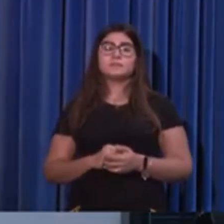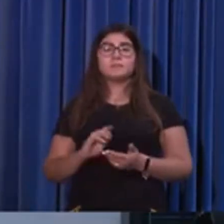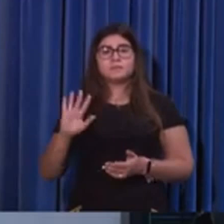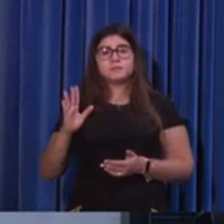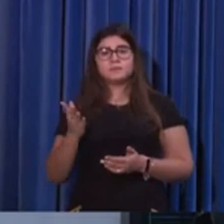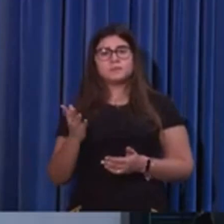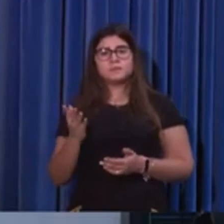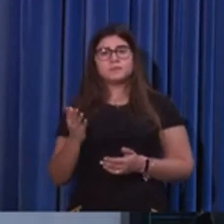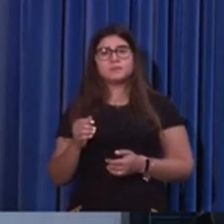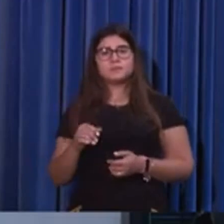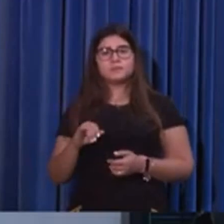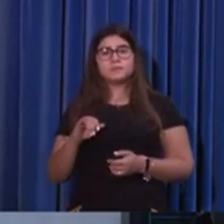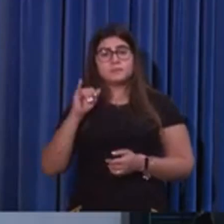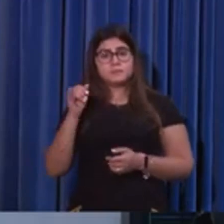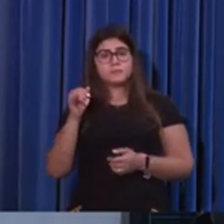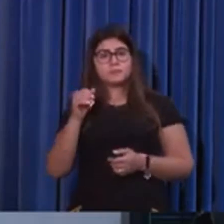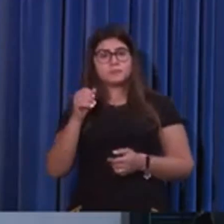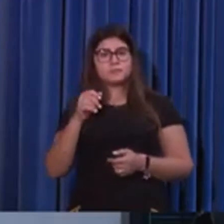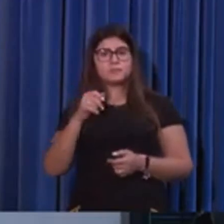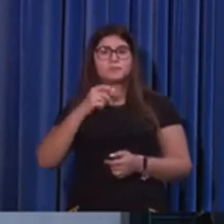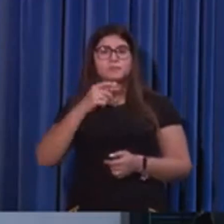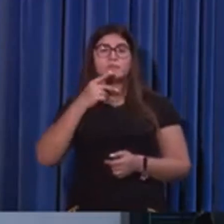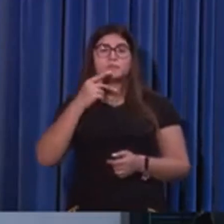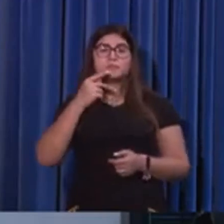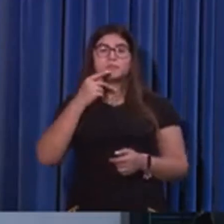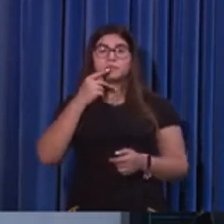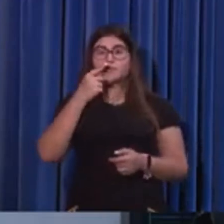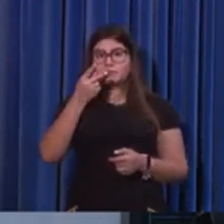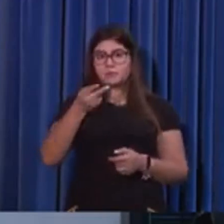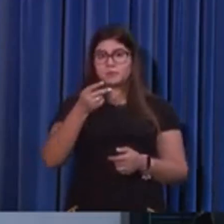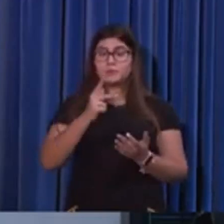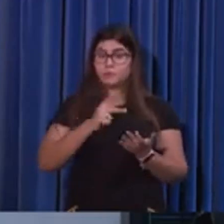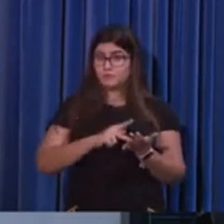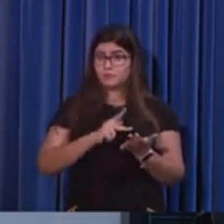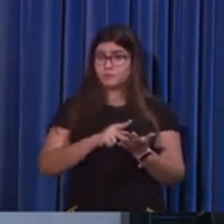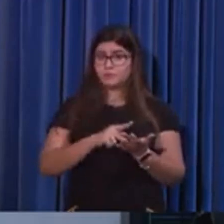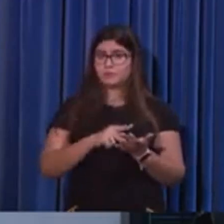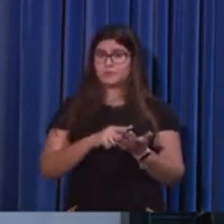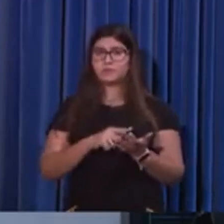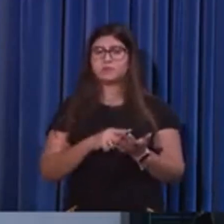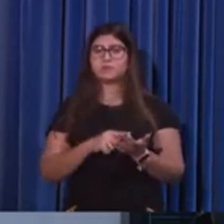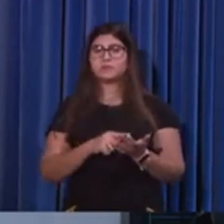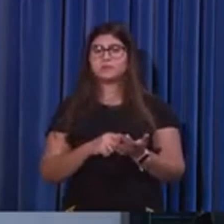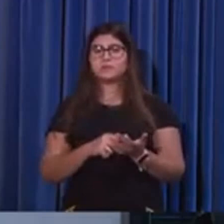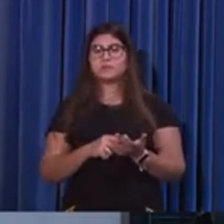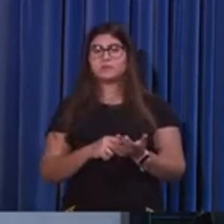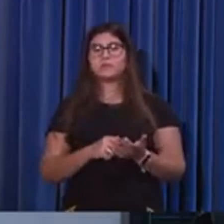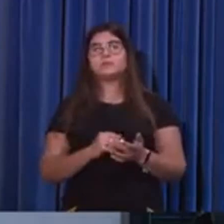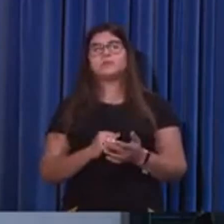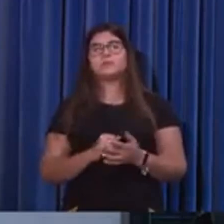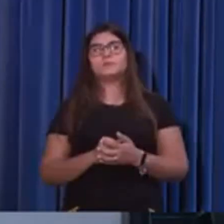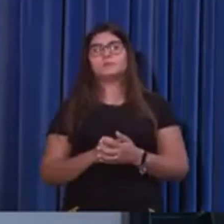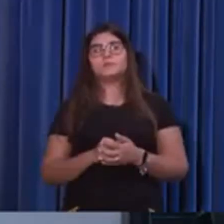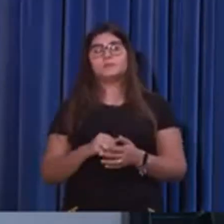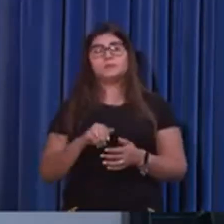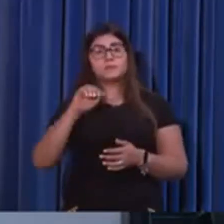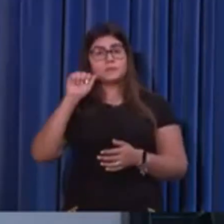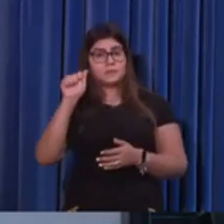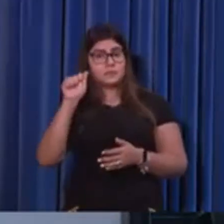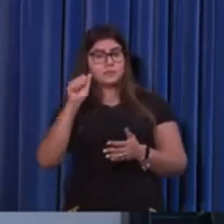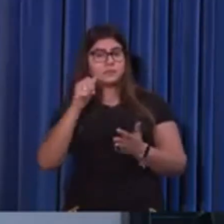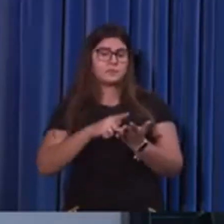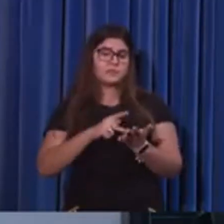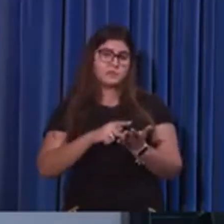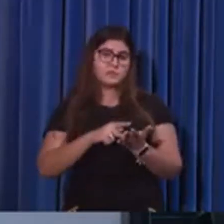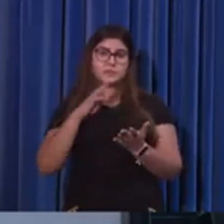uma afirmação ela era verdadeira, A é verdadeiro, e se B é o contrário